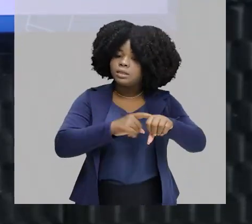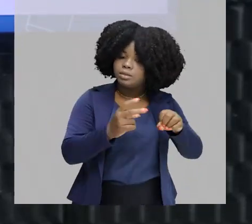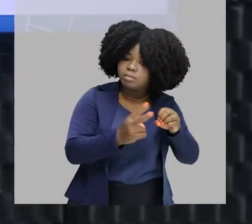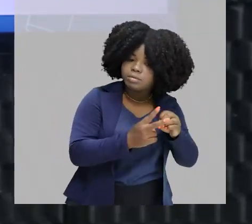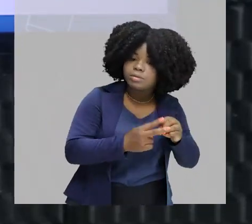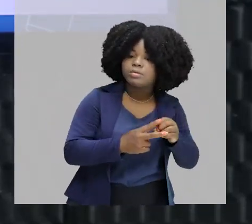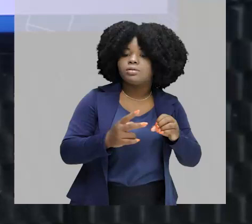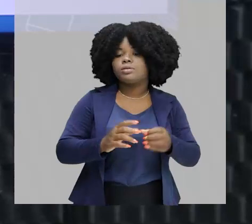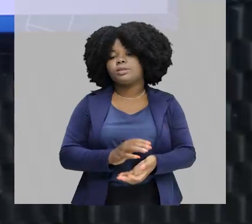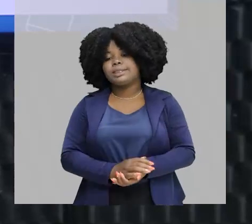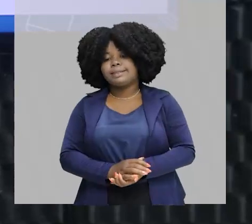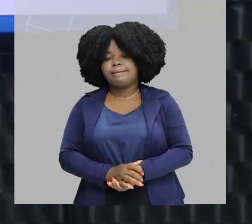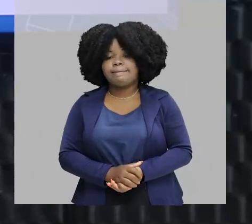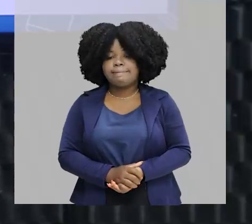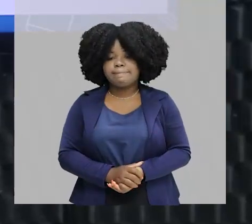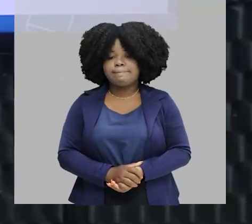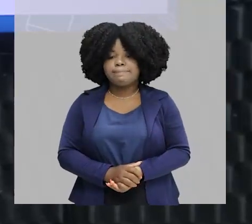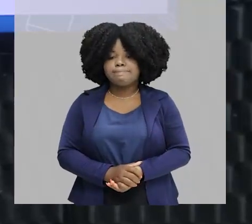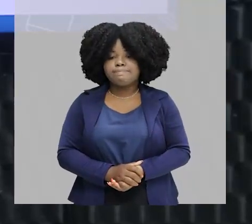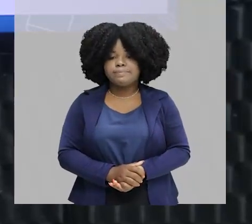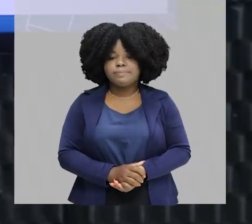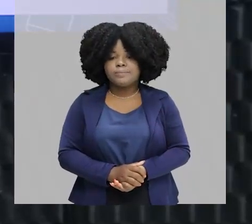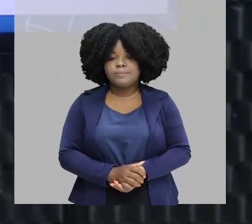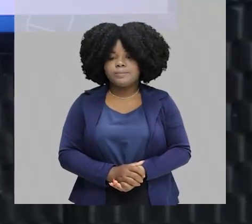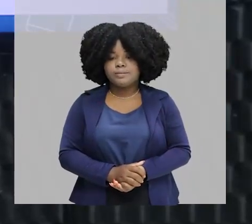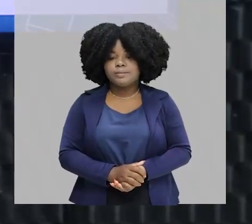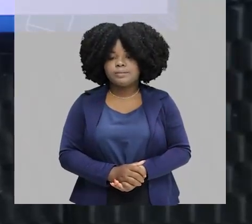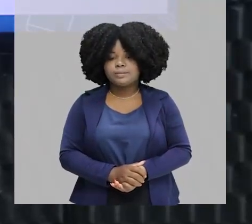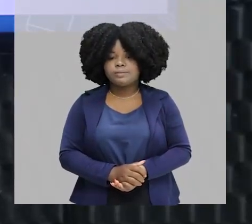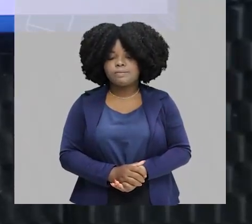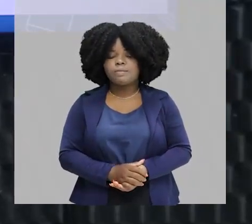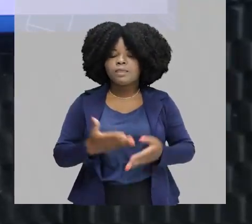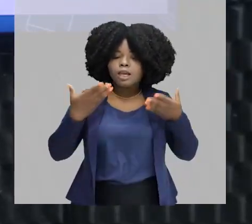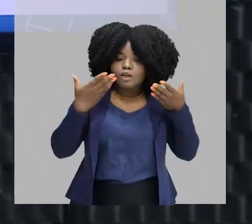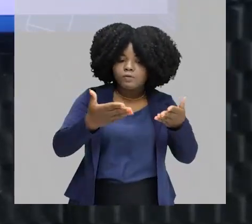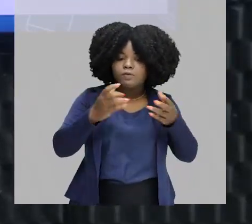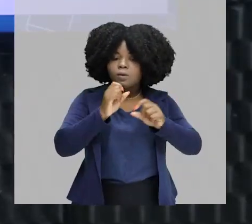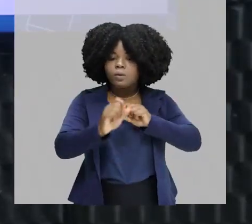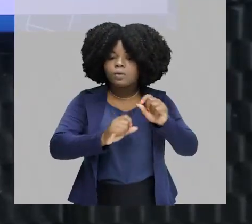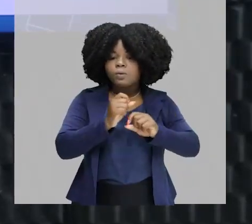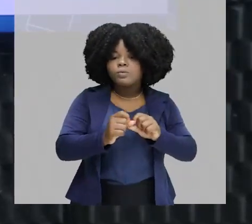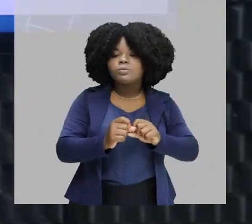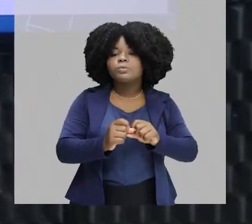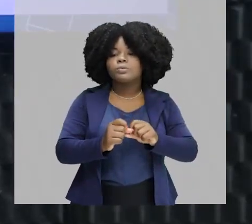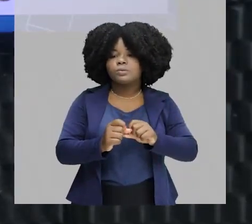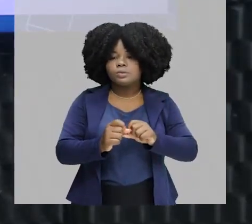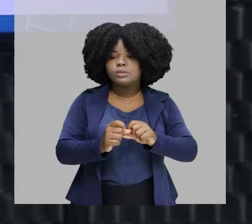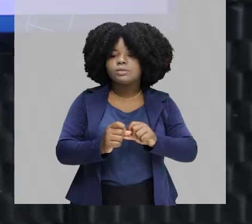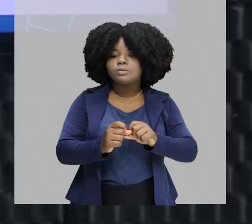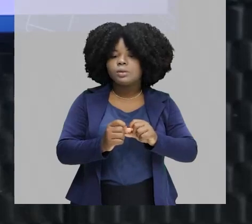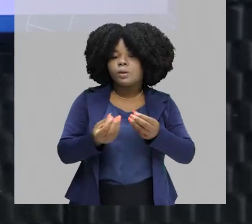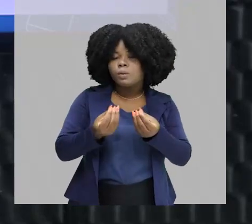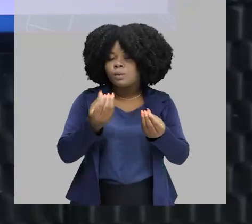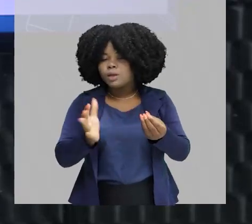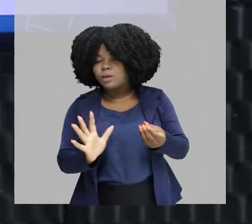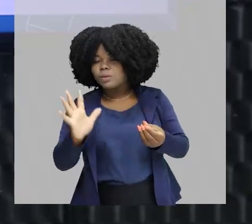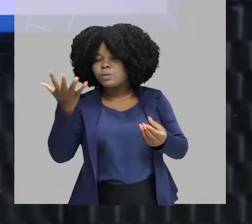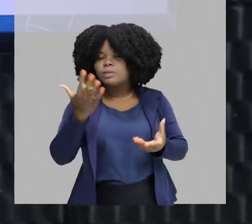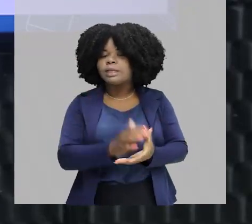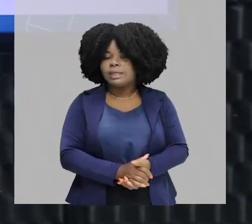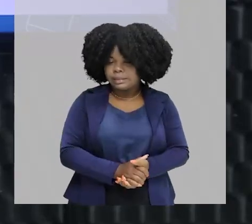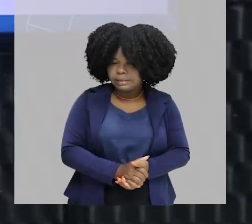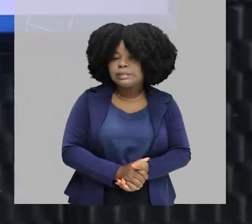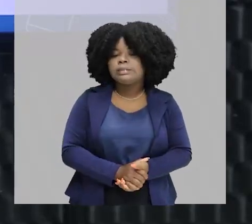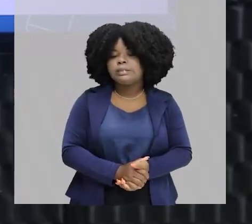the focus is the duration of the action. Então, o foco é a duração da ação, que essa ação tem